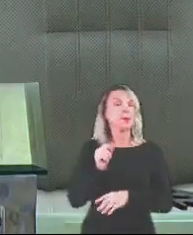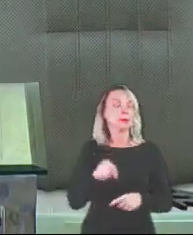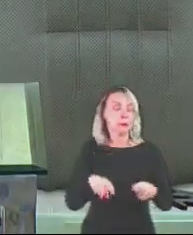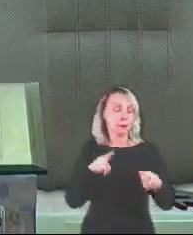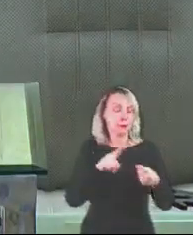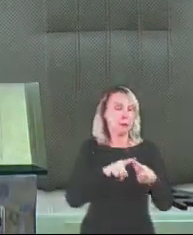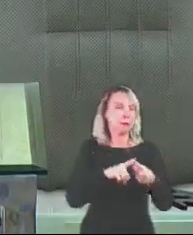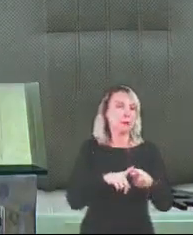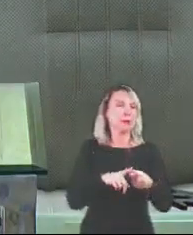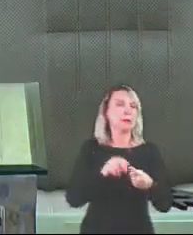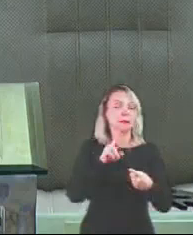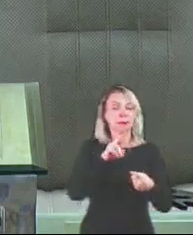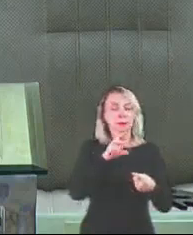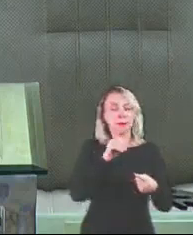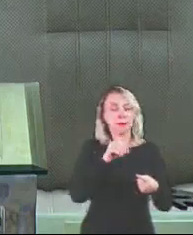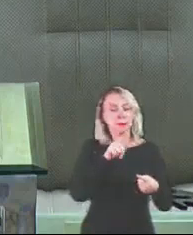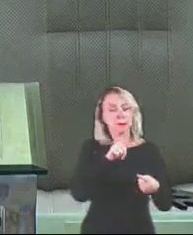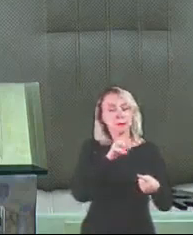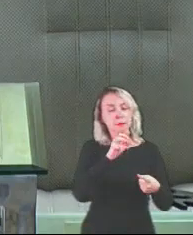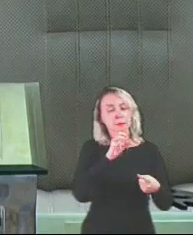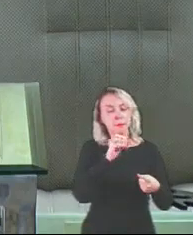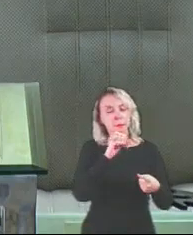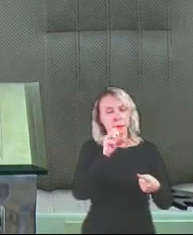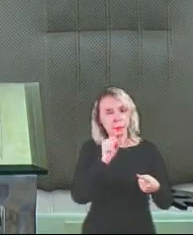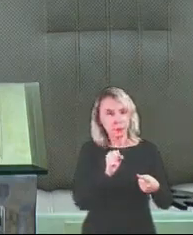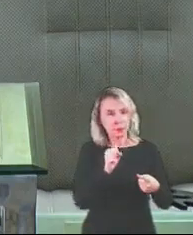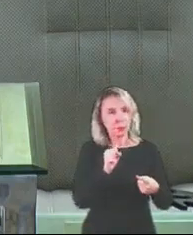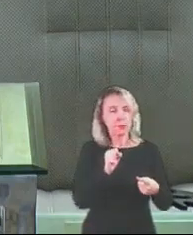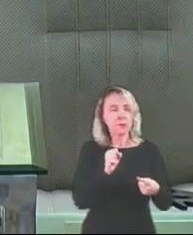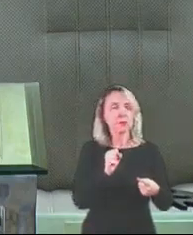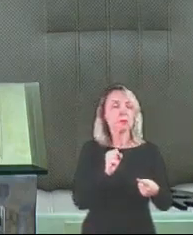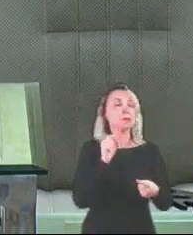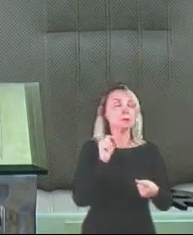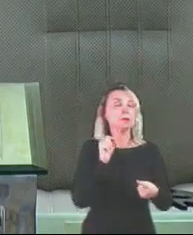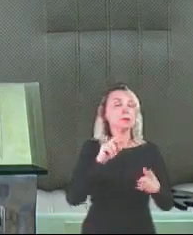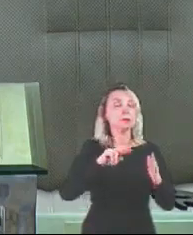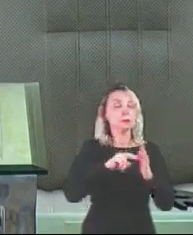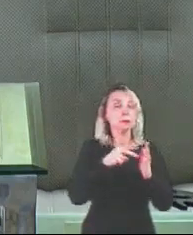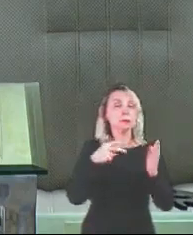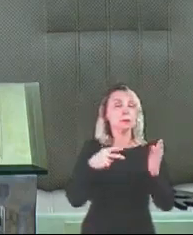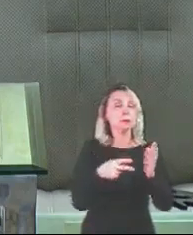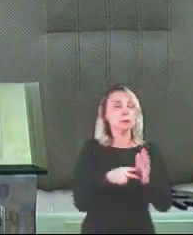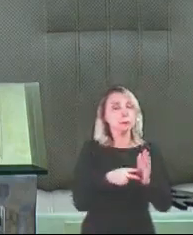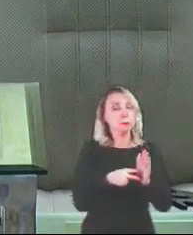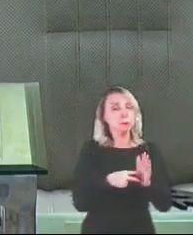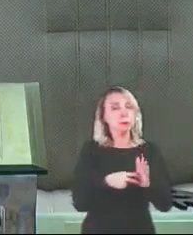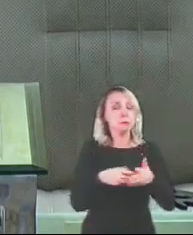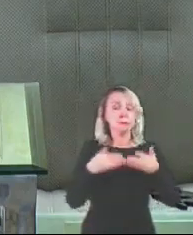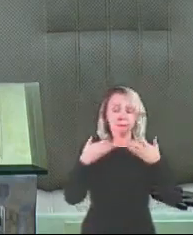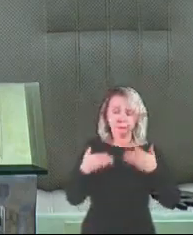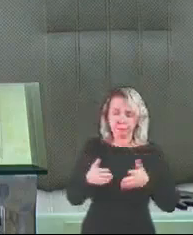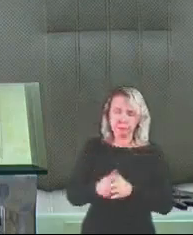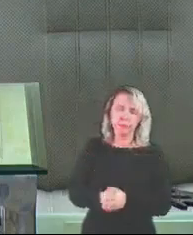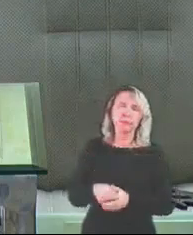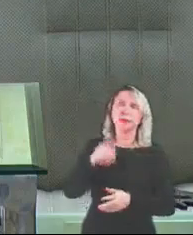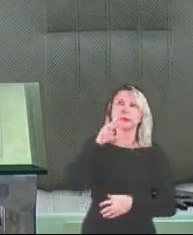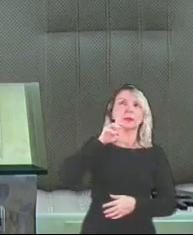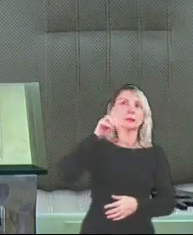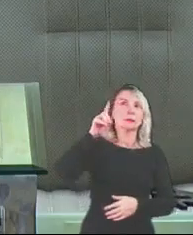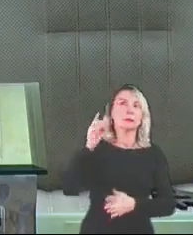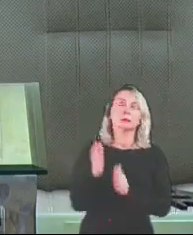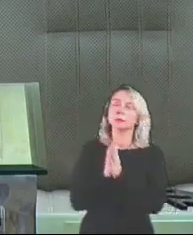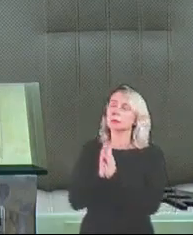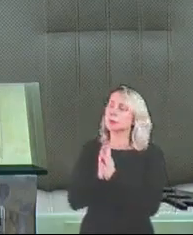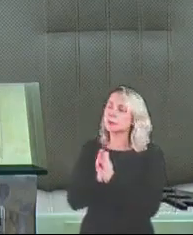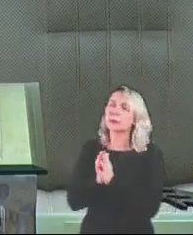rogos. E o que é rogos? É tudo aquilo que quando a gente chega na casa de Deus ou em casa e vai dizer para Deus: Deus, ouça-me, Deus,